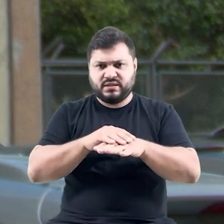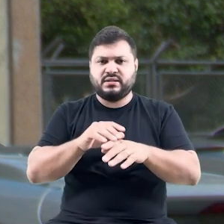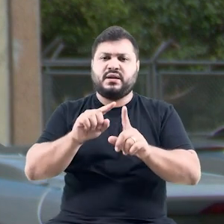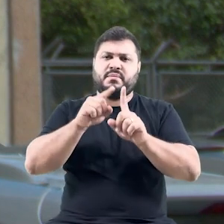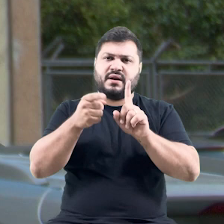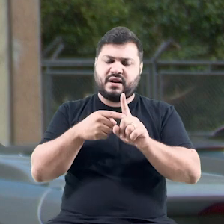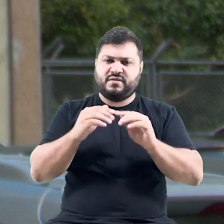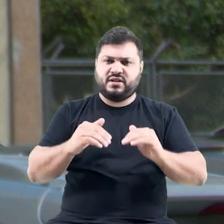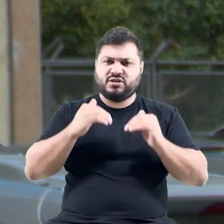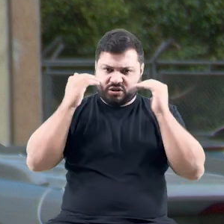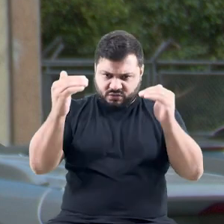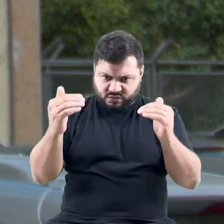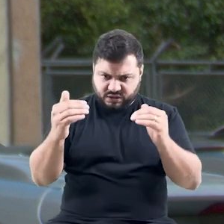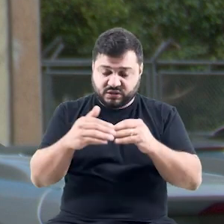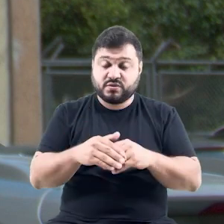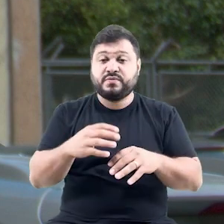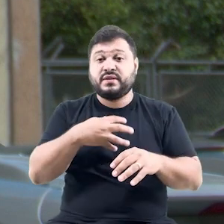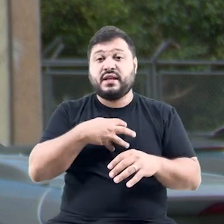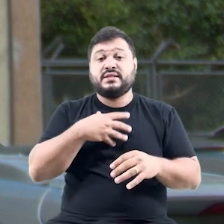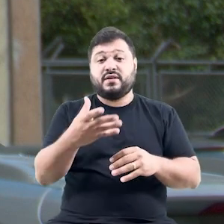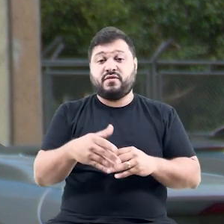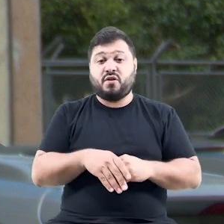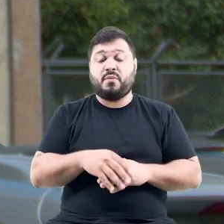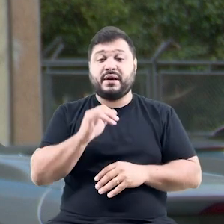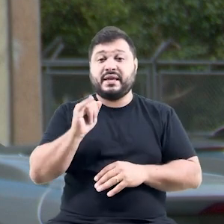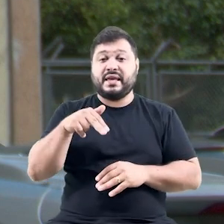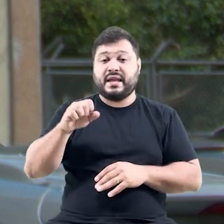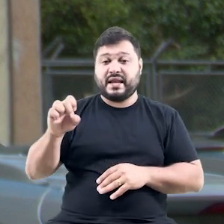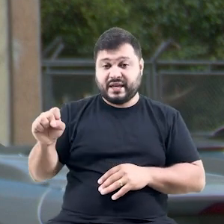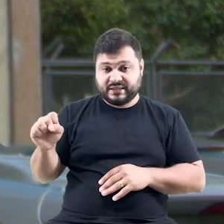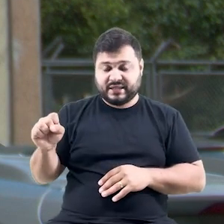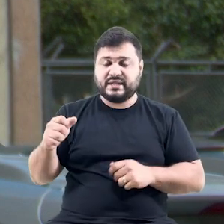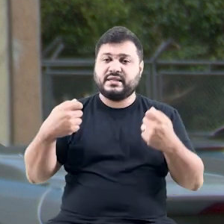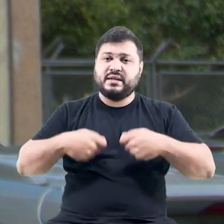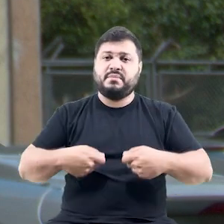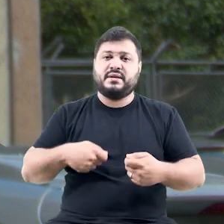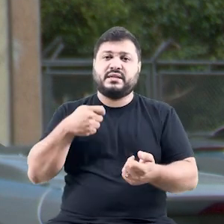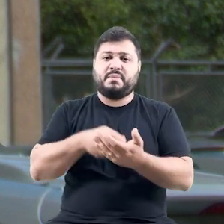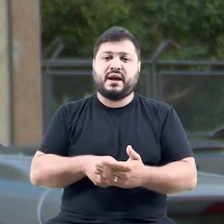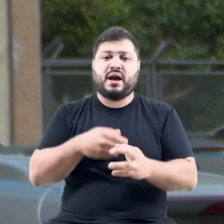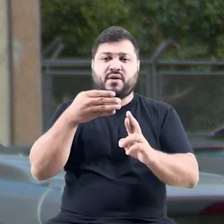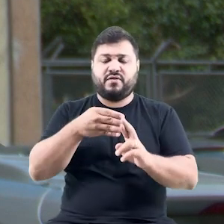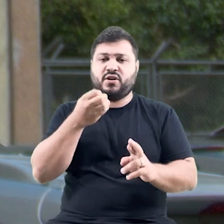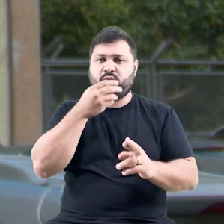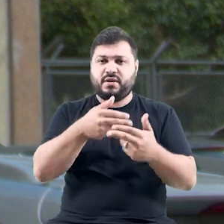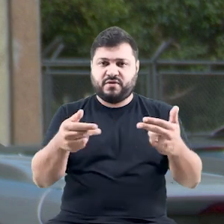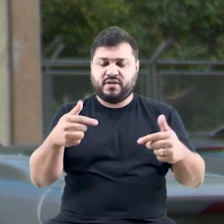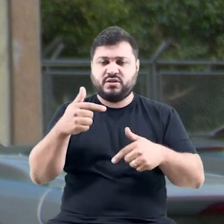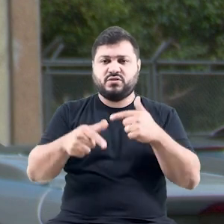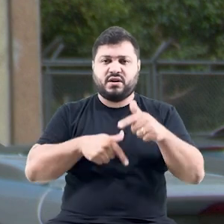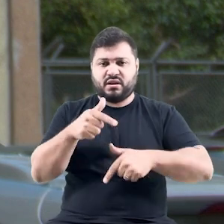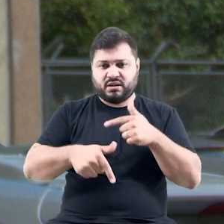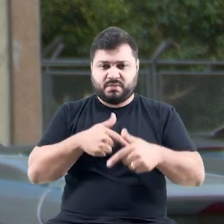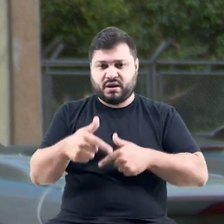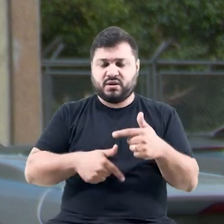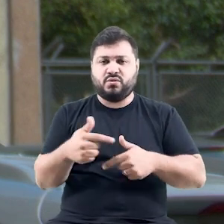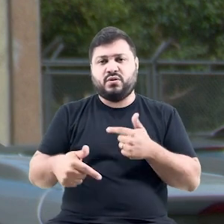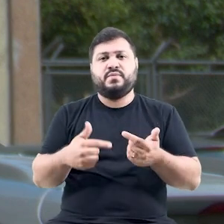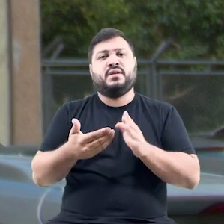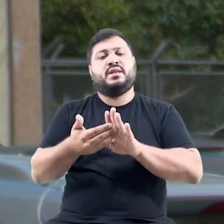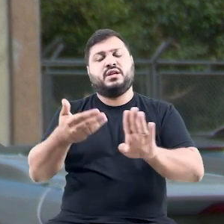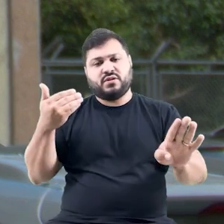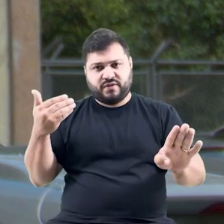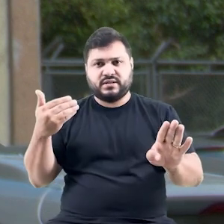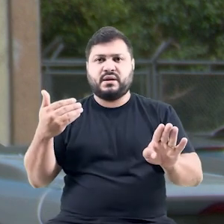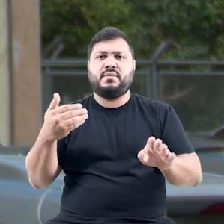auxílio-doença para a gravidez de alto risco. Dessa forma, o INSS deverá pagar o referido benefício à trabalhadora